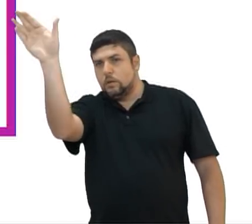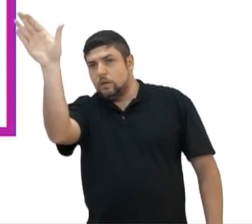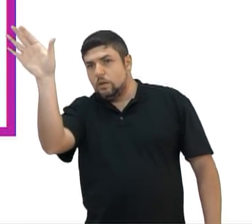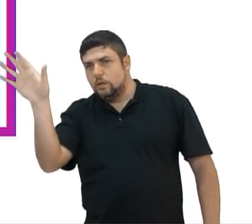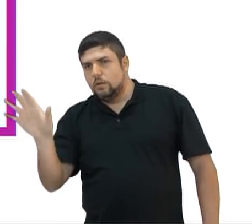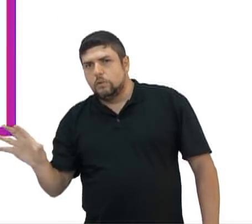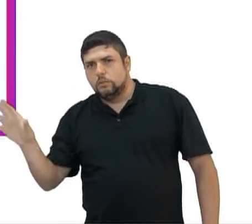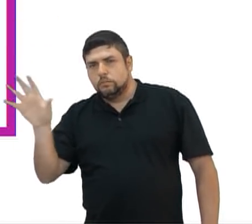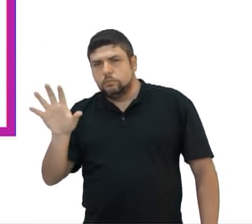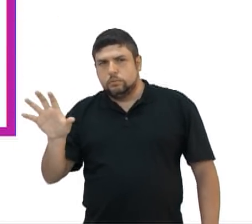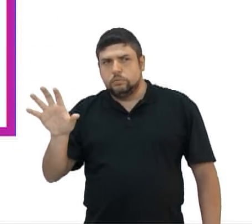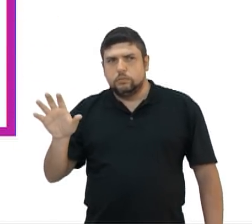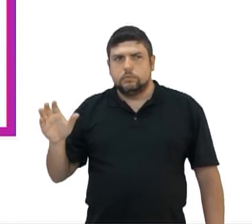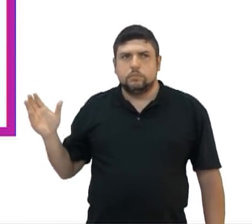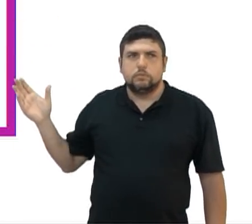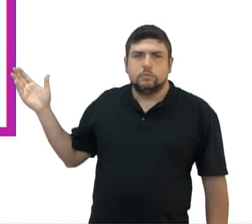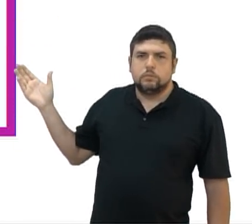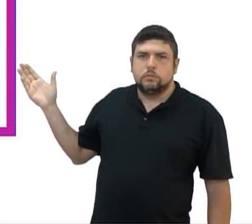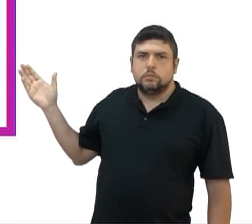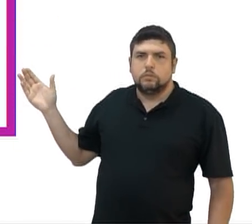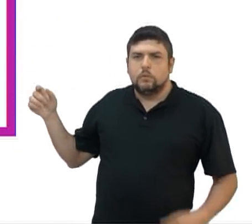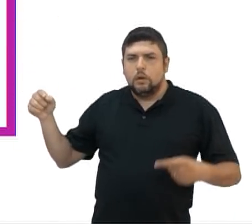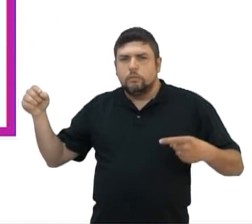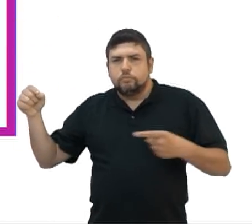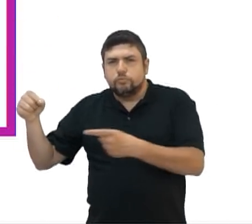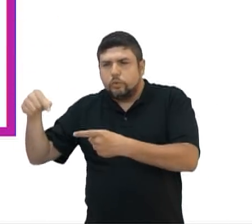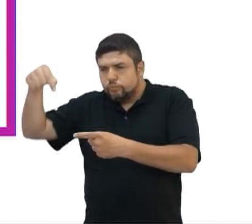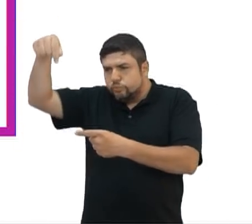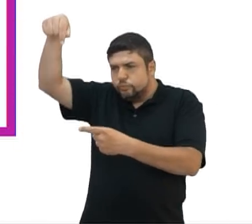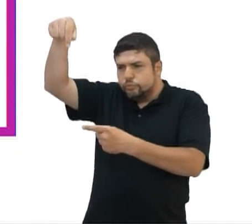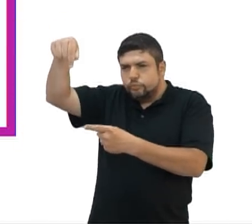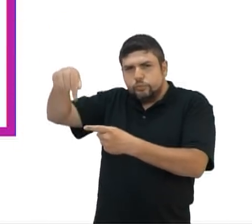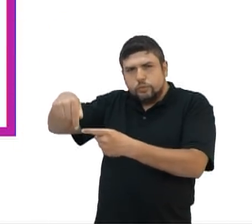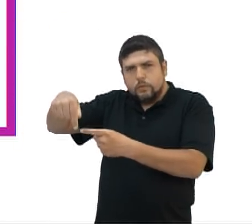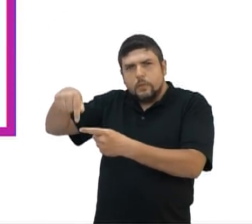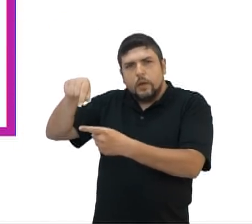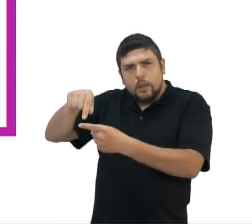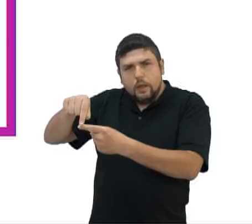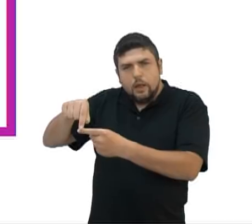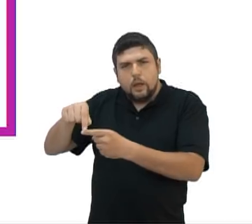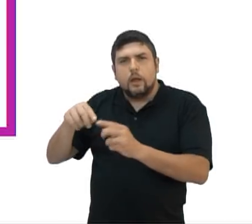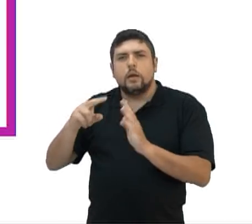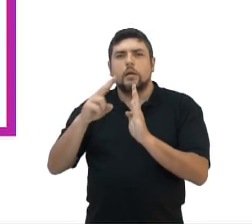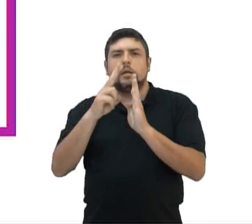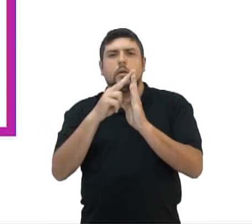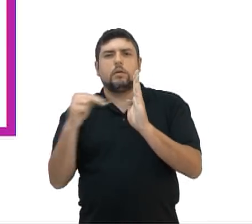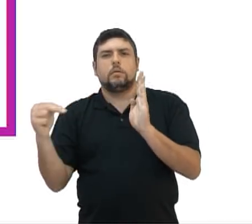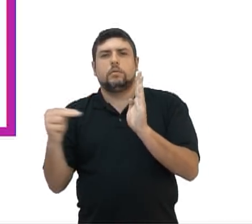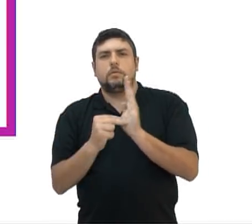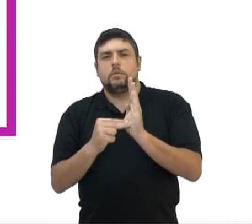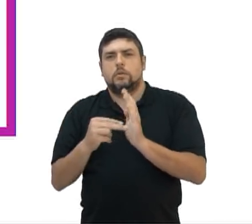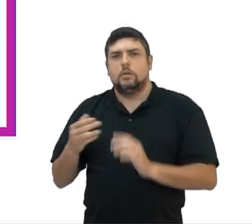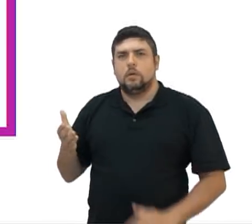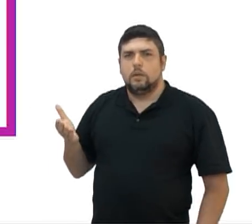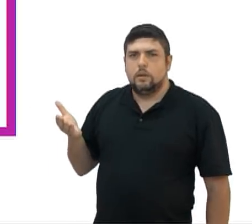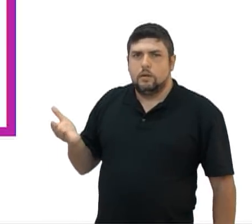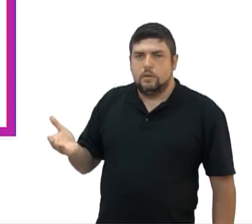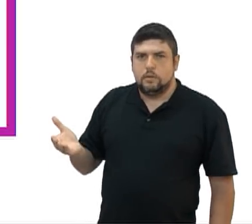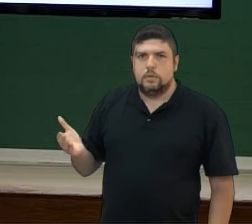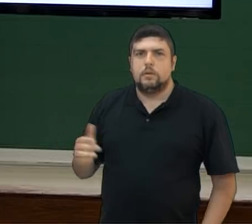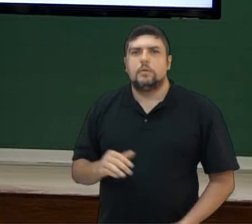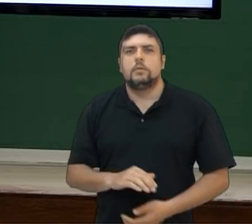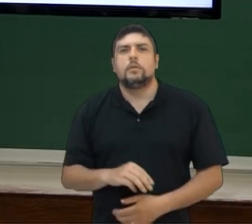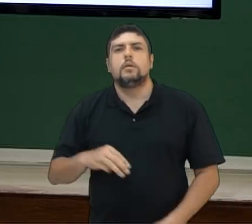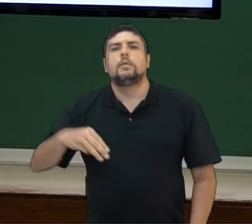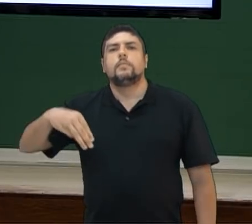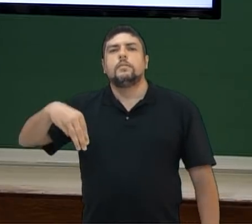tem a Austrália, que é maior, e bem aqui nesse arquipélago, a Nova Zelândia, então aqui onde ficam